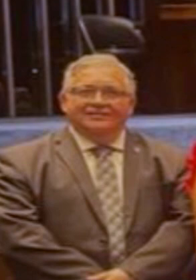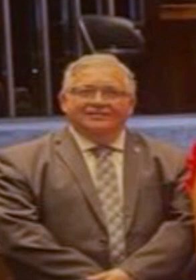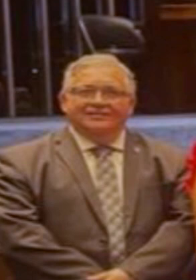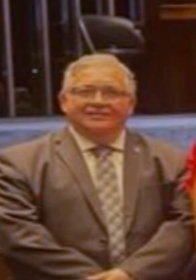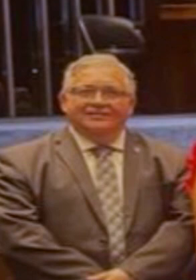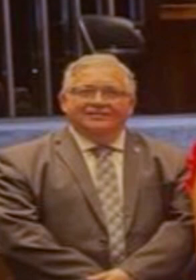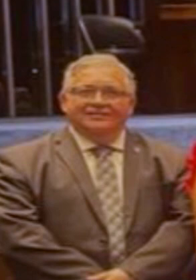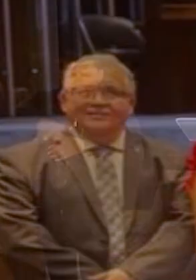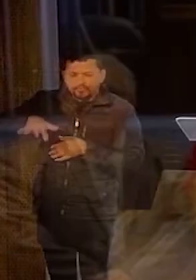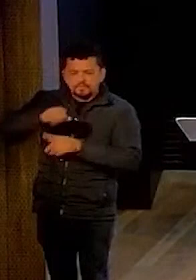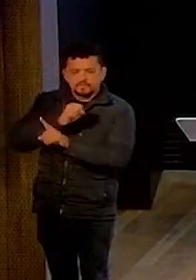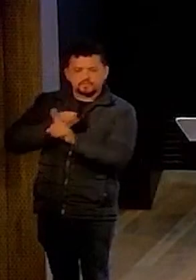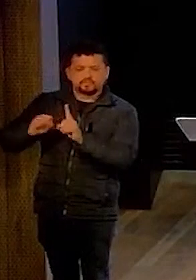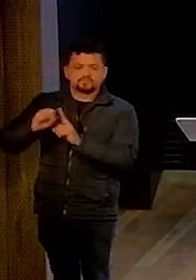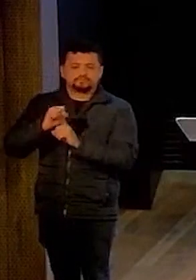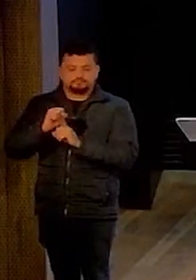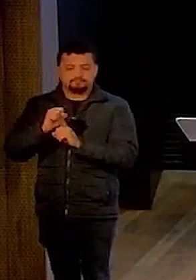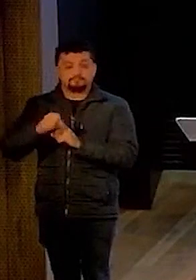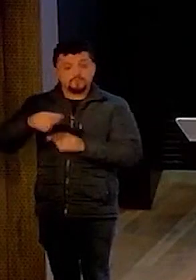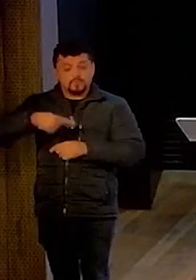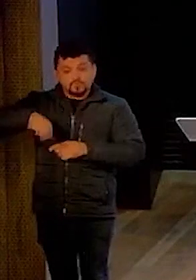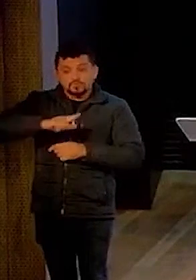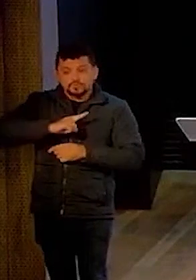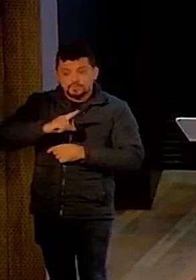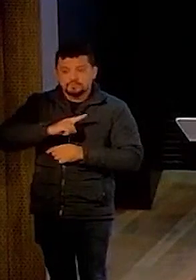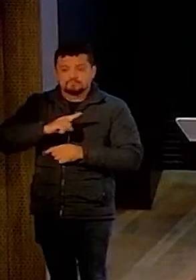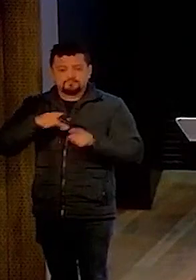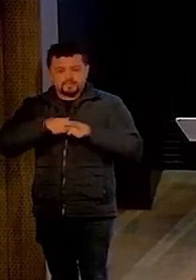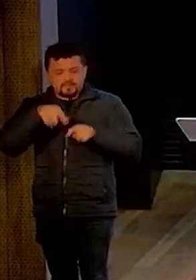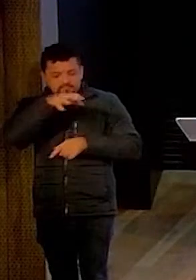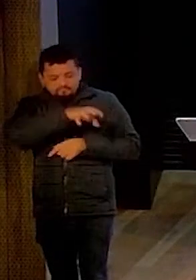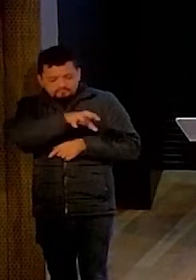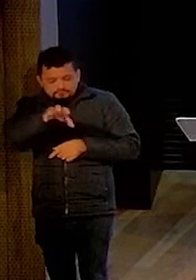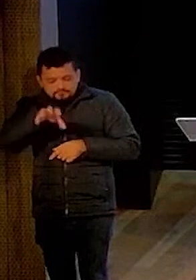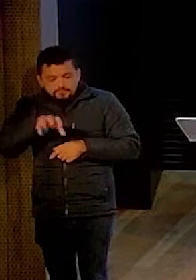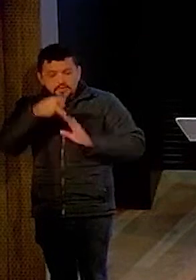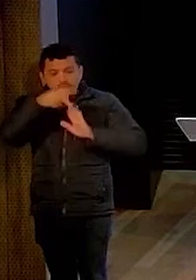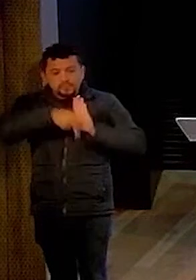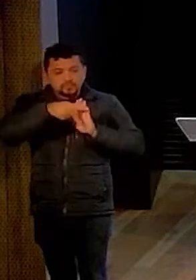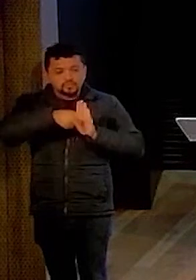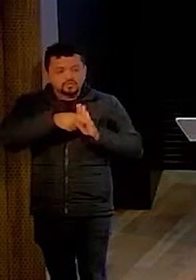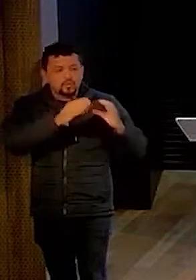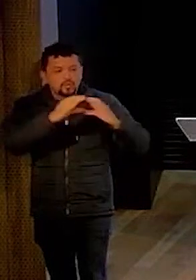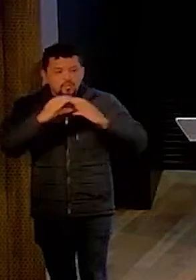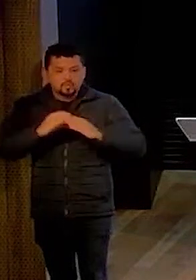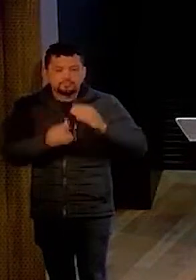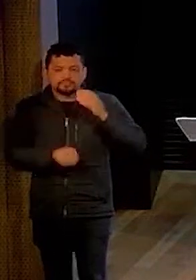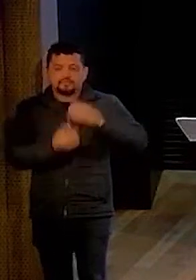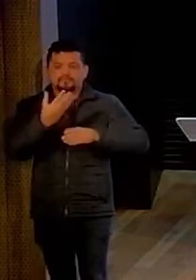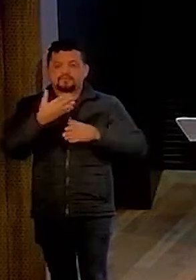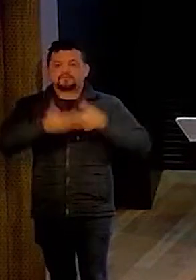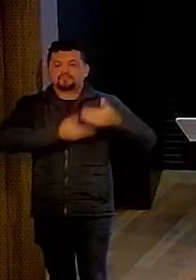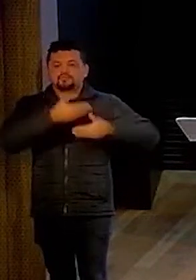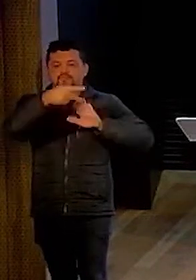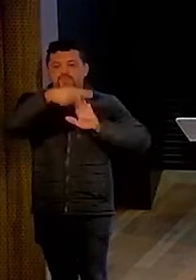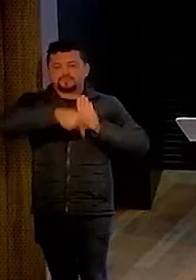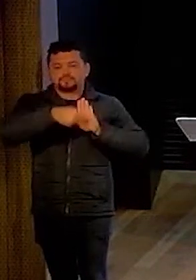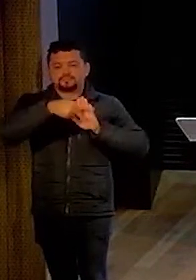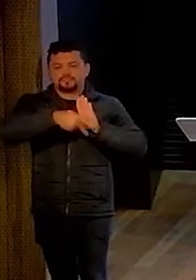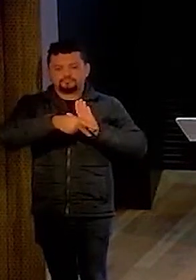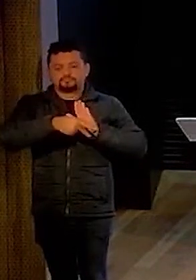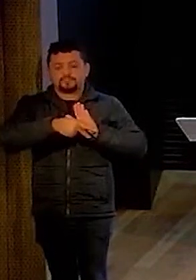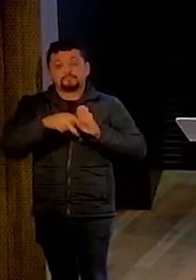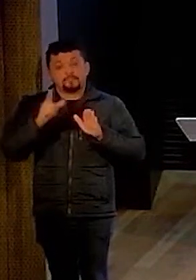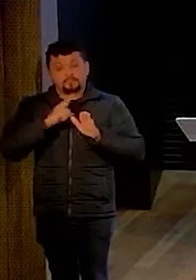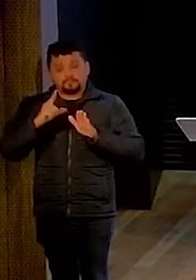departamento social temos um departamento de projetos equipe que elabora projeto e a equipe que executa e